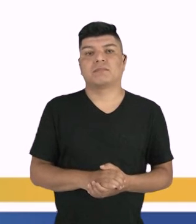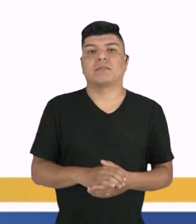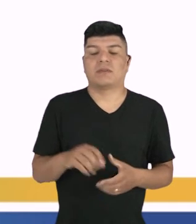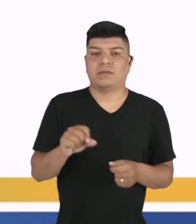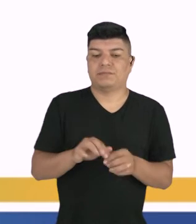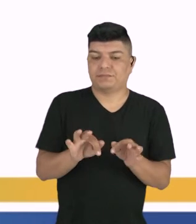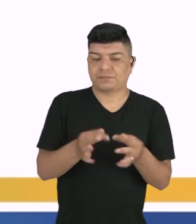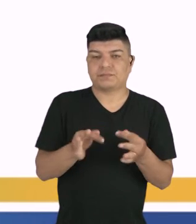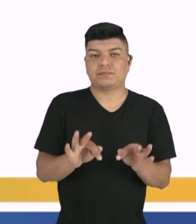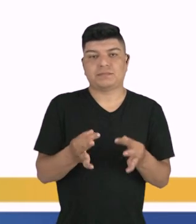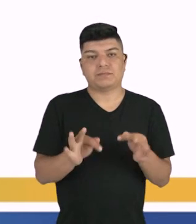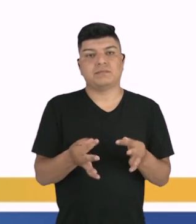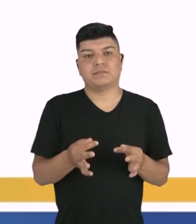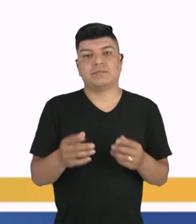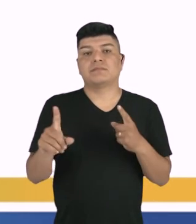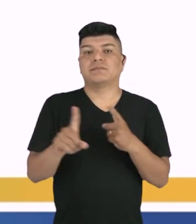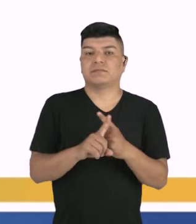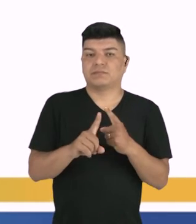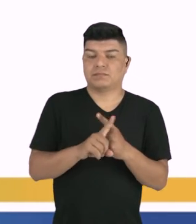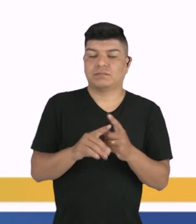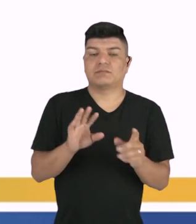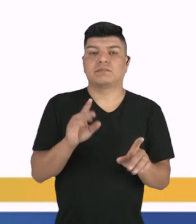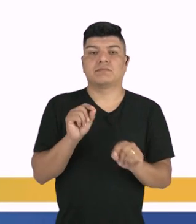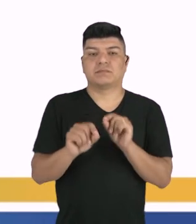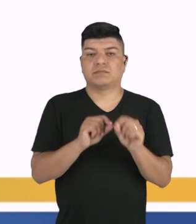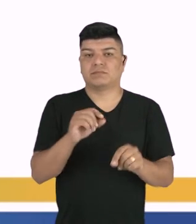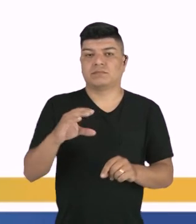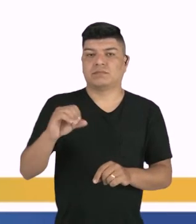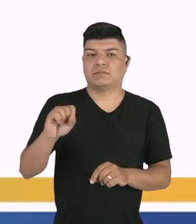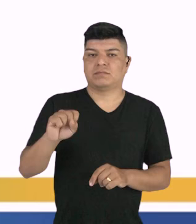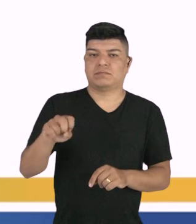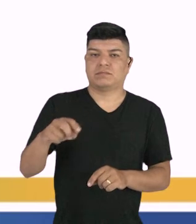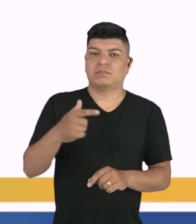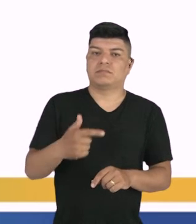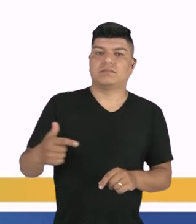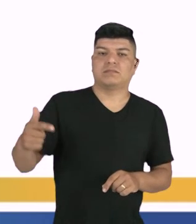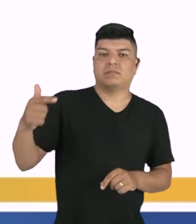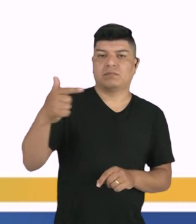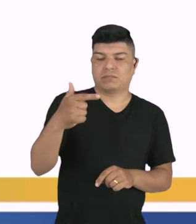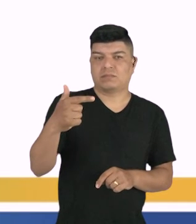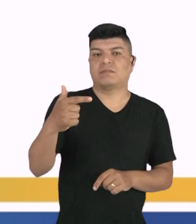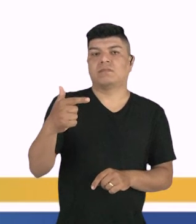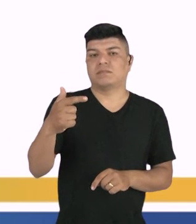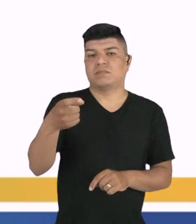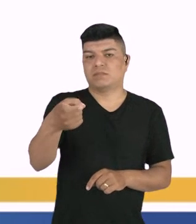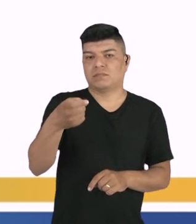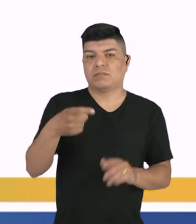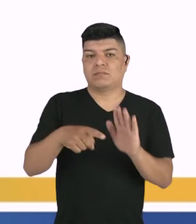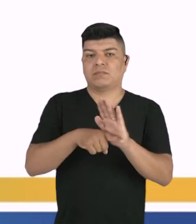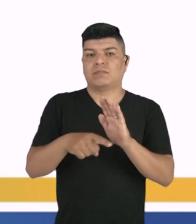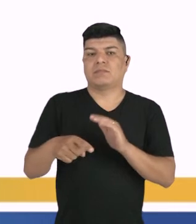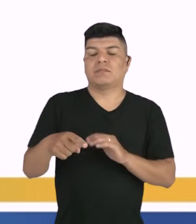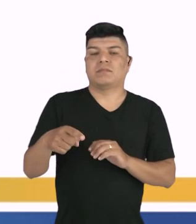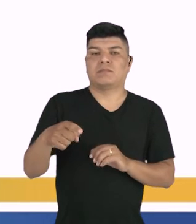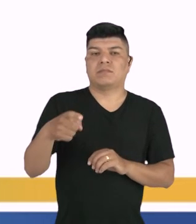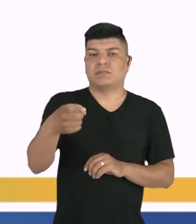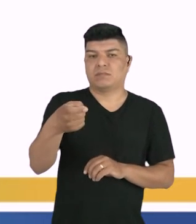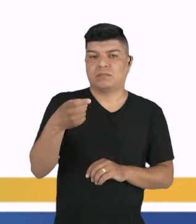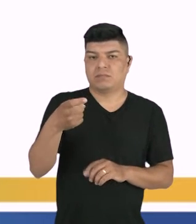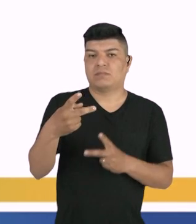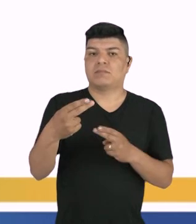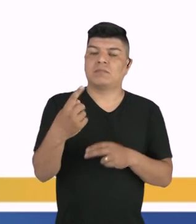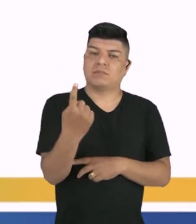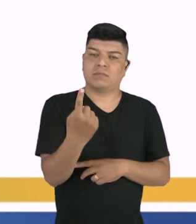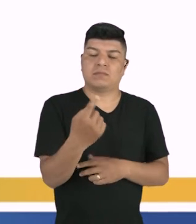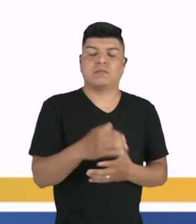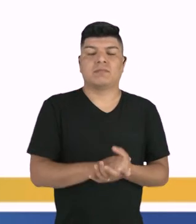as simplificações, encontramos aí o cosseno ao quadrado, né? 2 cosseno ao quadrado de x menos cosseno de x igual